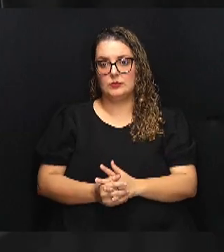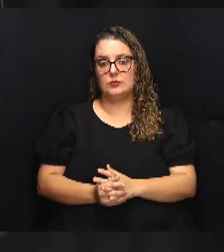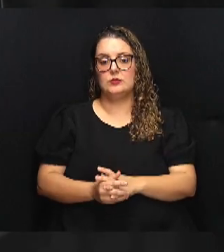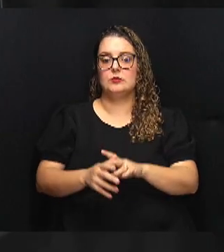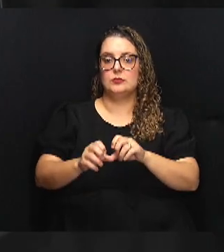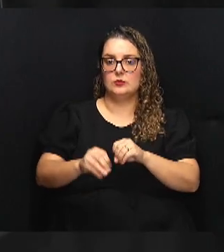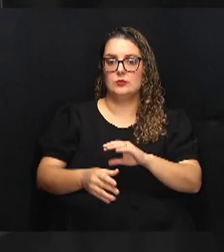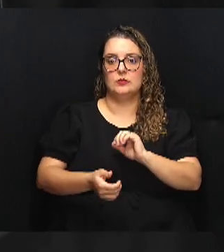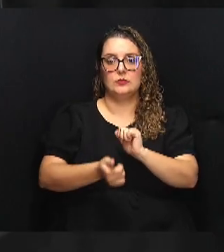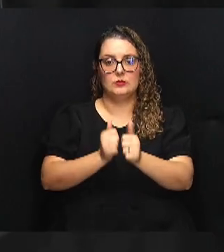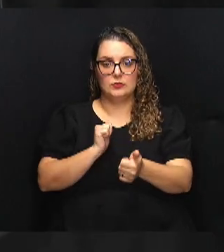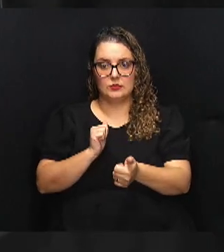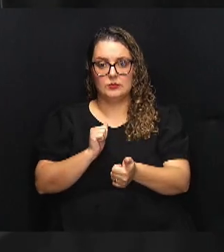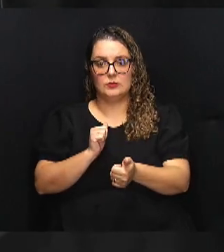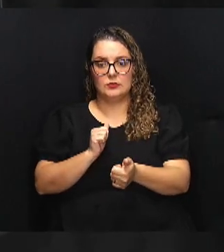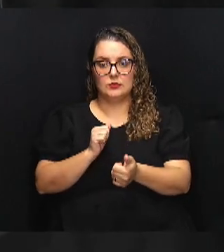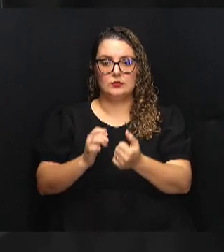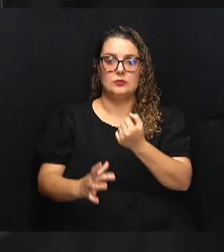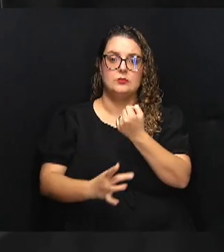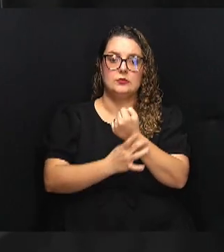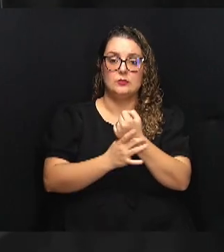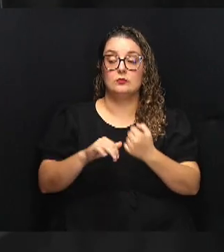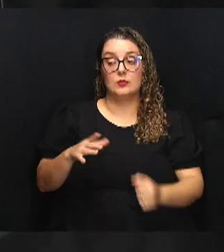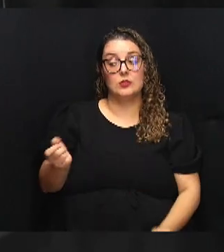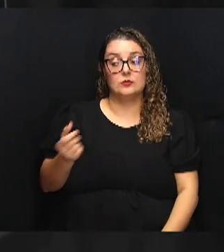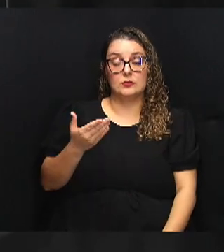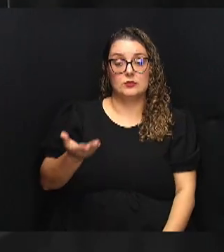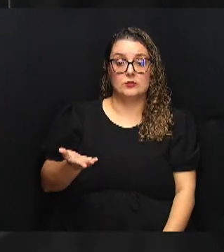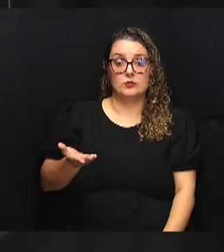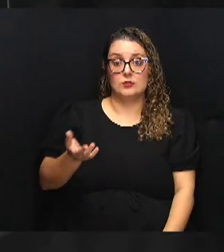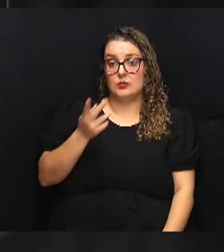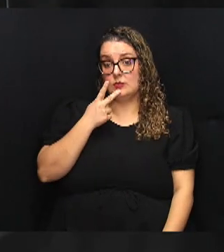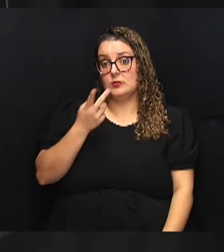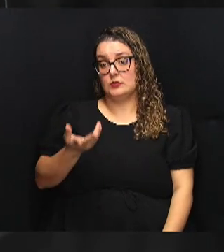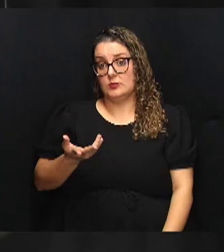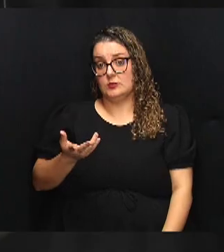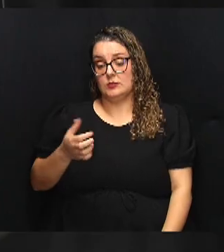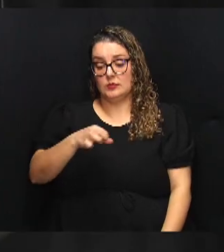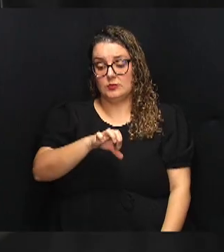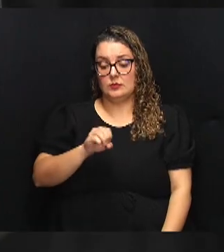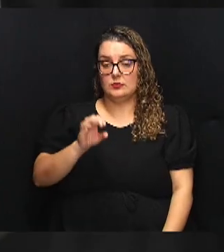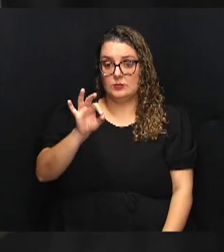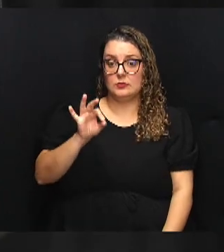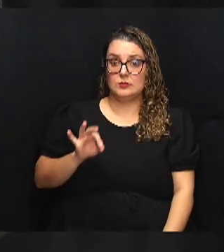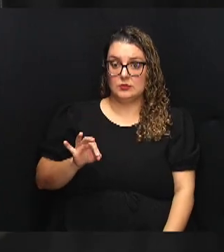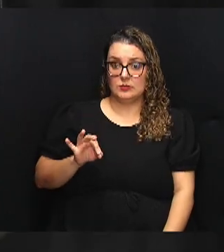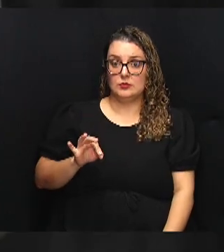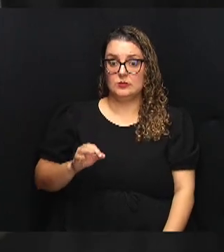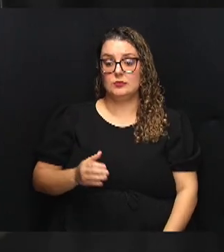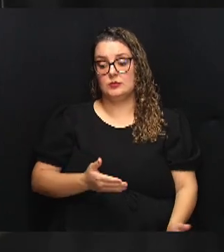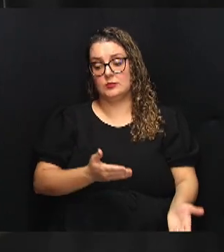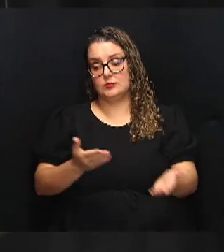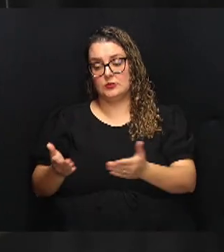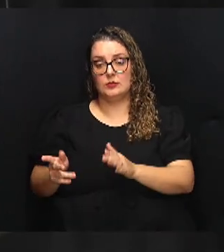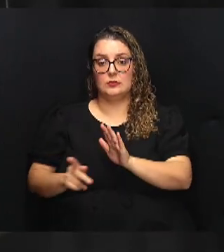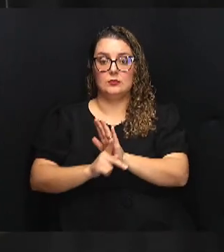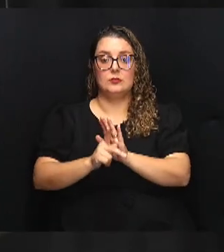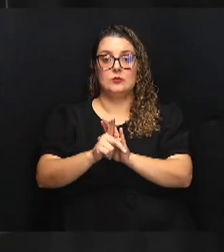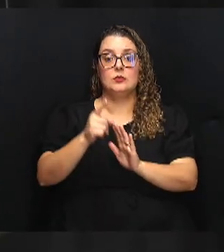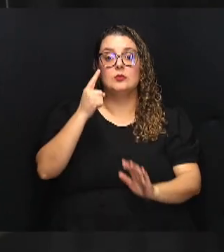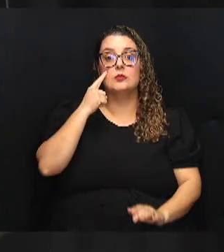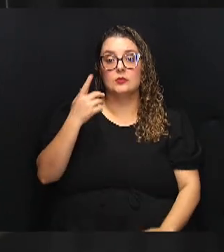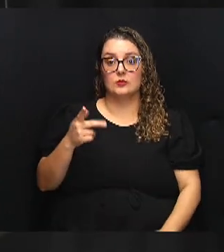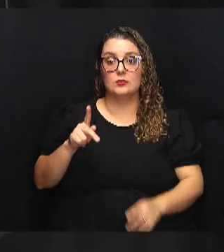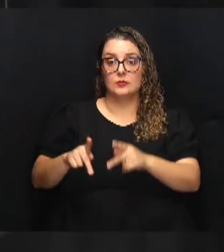educação, no esporte, na segurança e mais do que isso, né? Eu falo que 90% dos projetos apresentados foram ideias